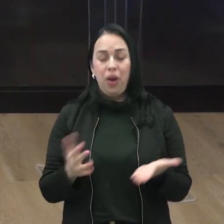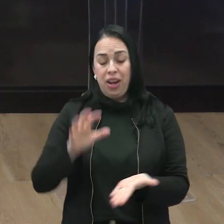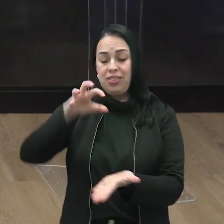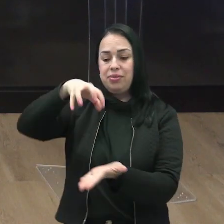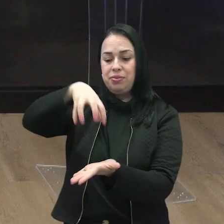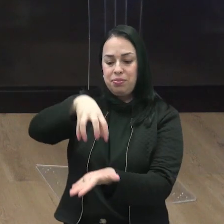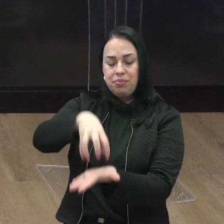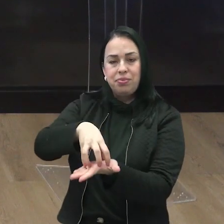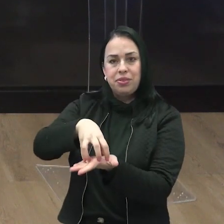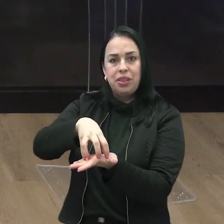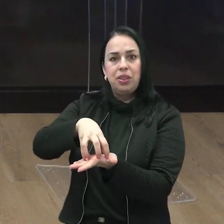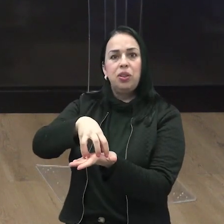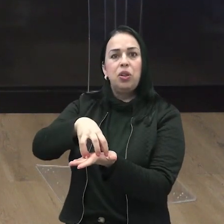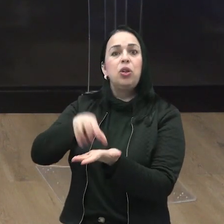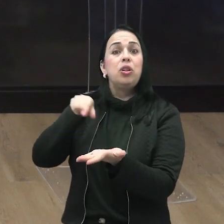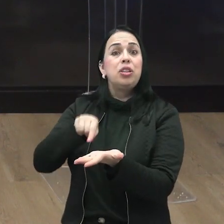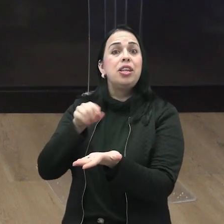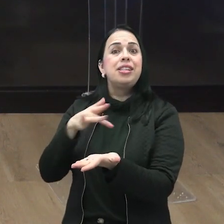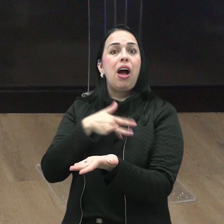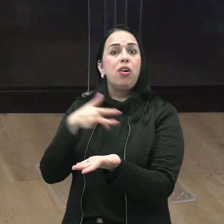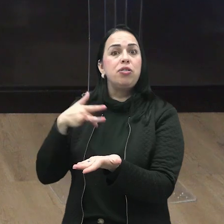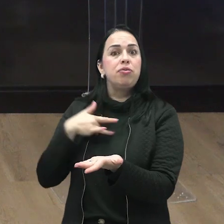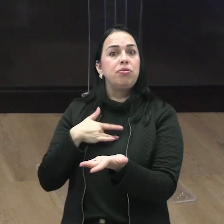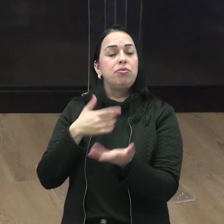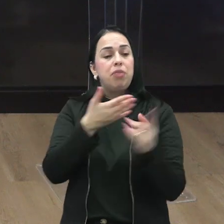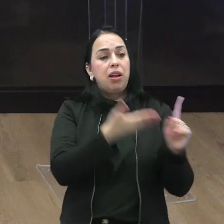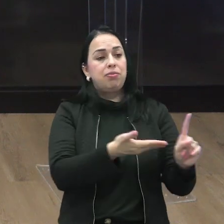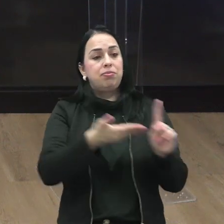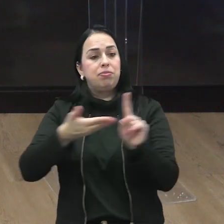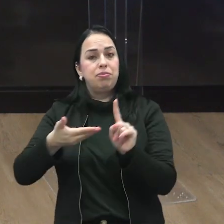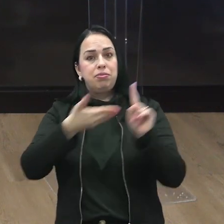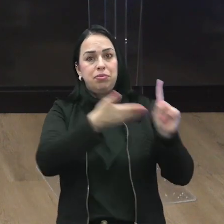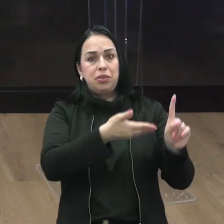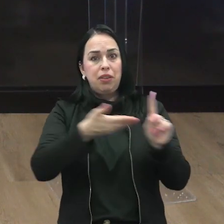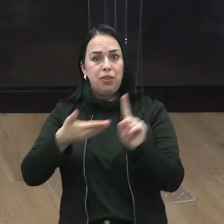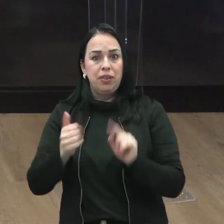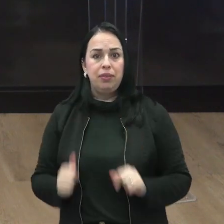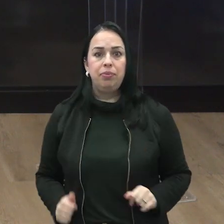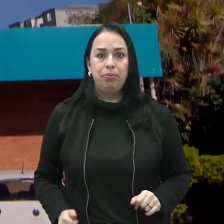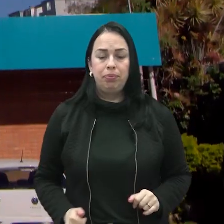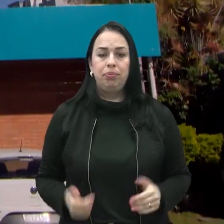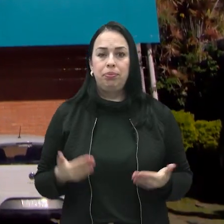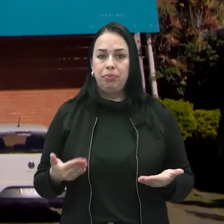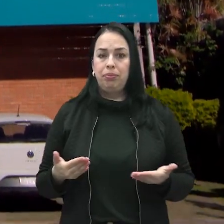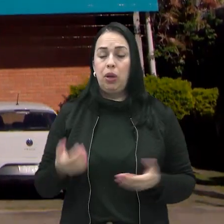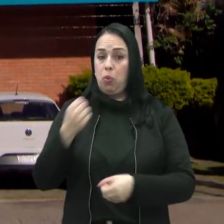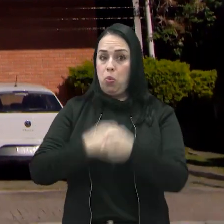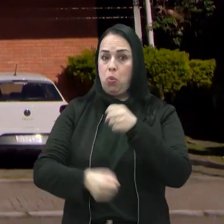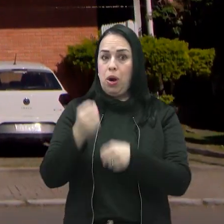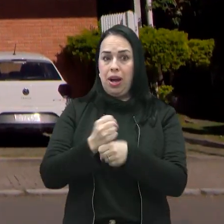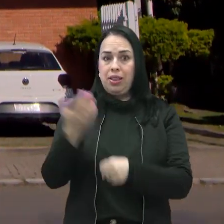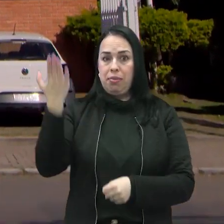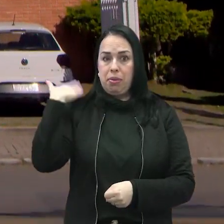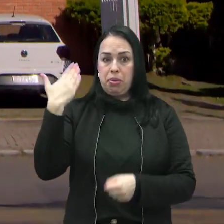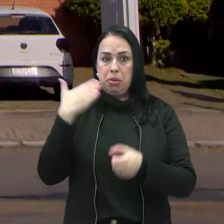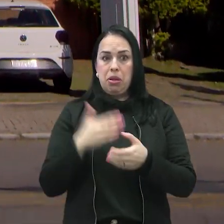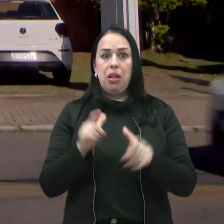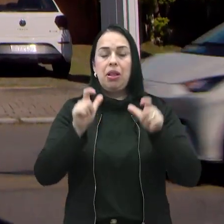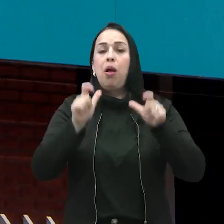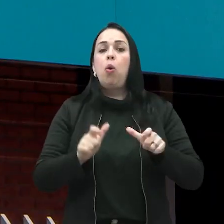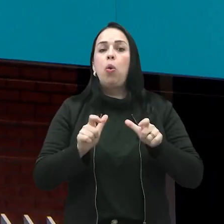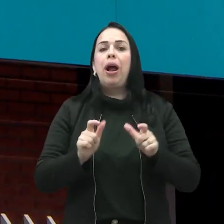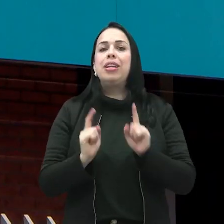Centro Integrado de Saúde vai receber pacientes encaminhados pela Prefeitura. Inaugurado no ano passado como